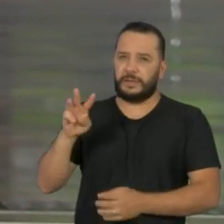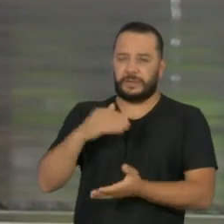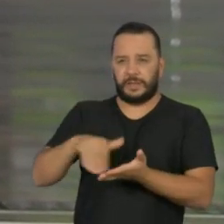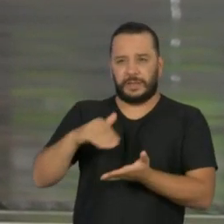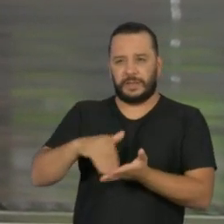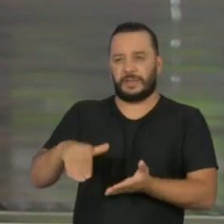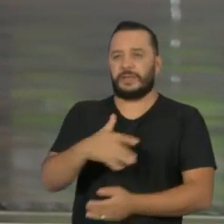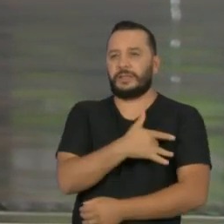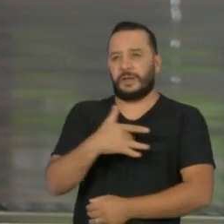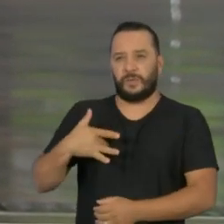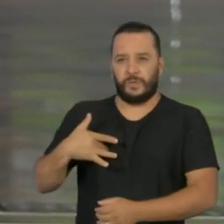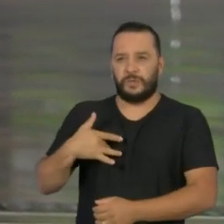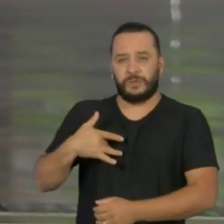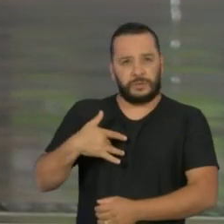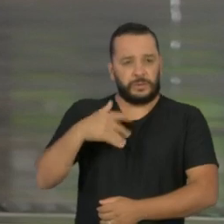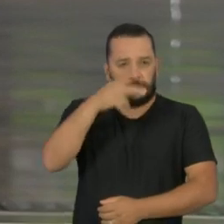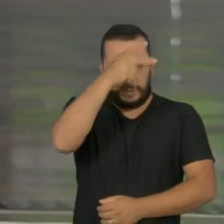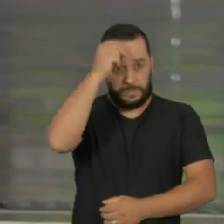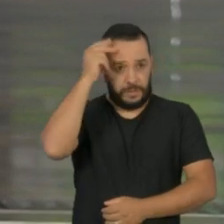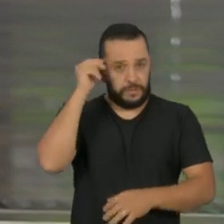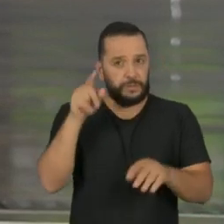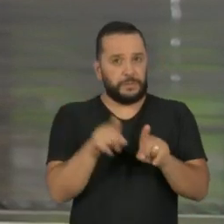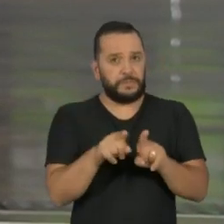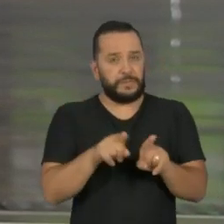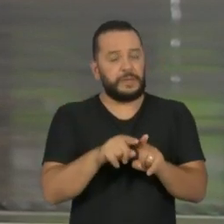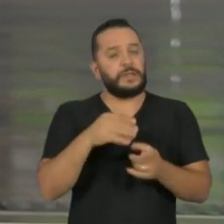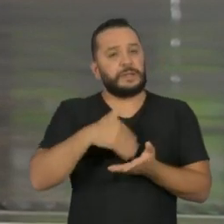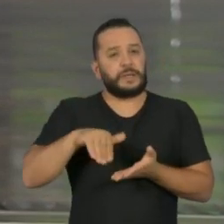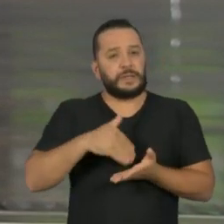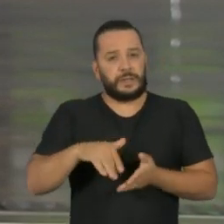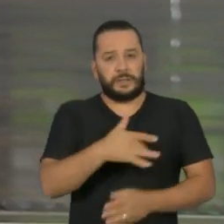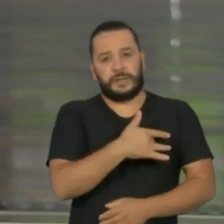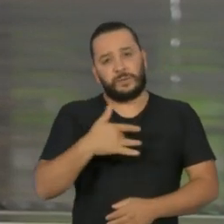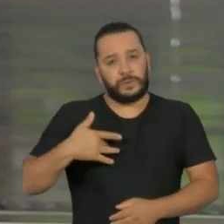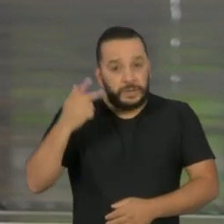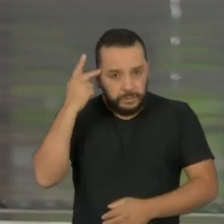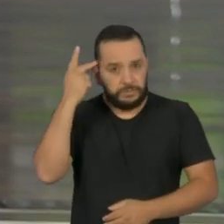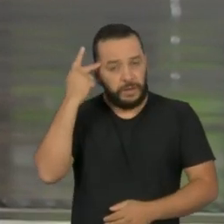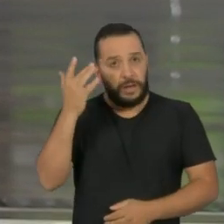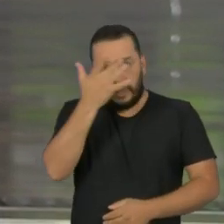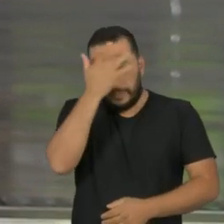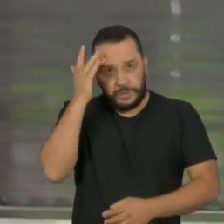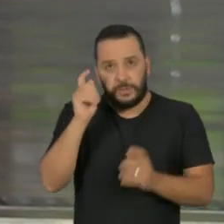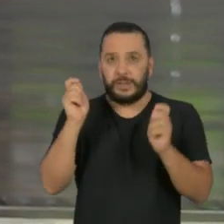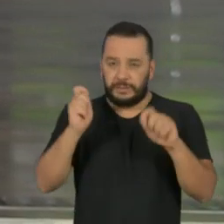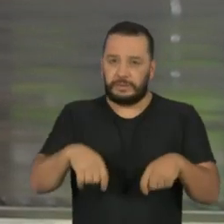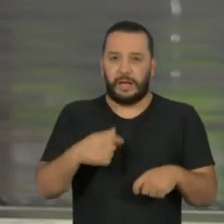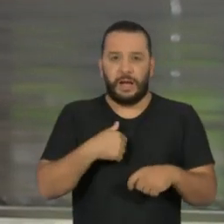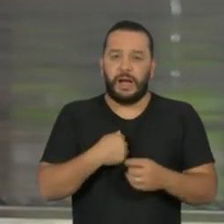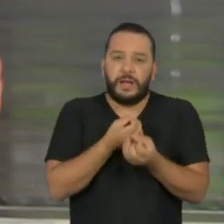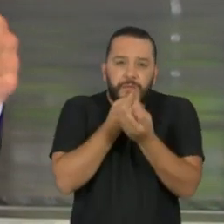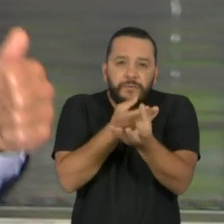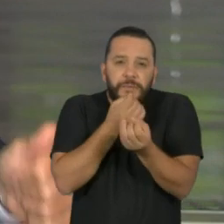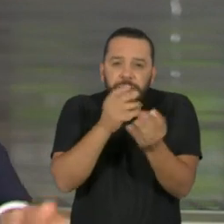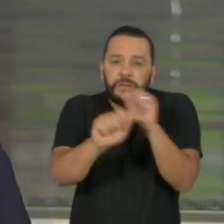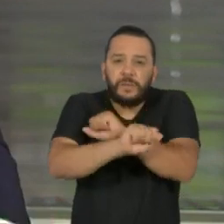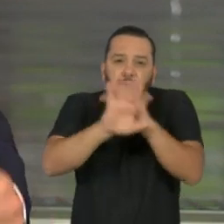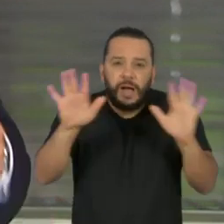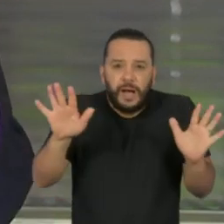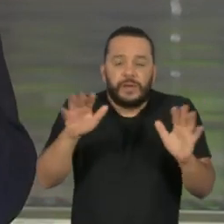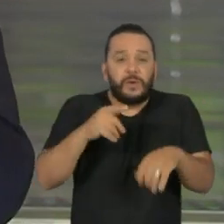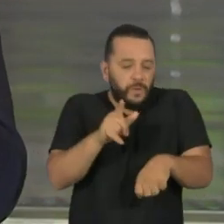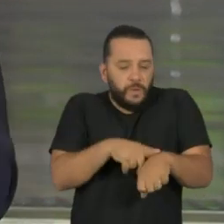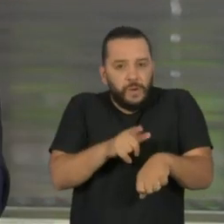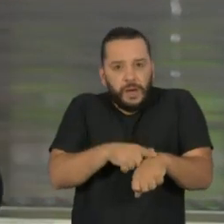de Saúde Municipal, da Secretaria de Saúde do Estado de São Paulo, para que as pessoas possam acessar e buscar informações precisas. Horário